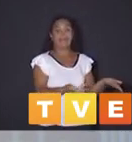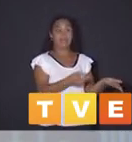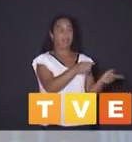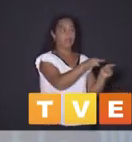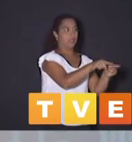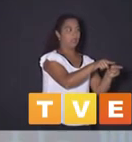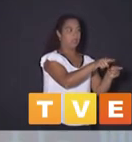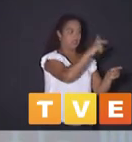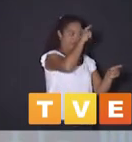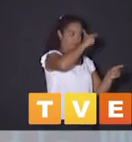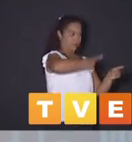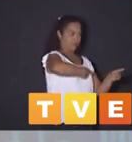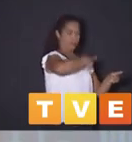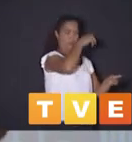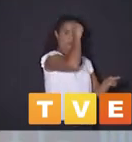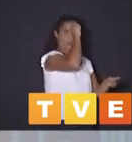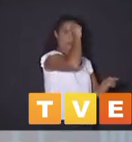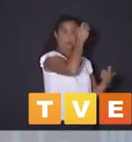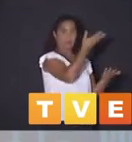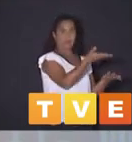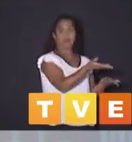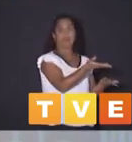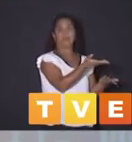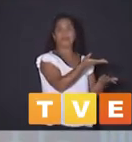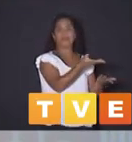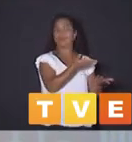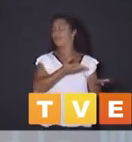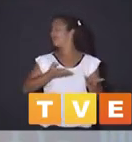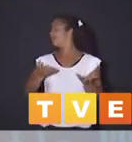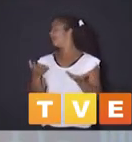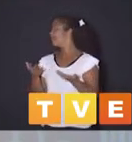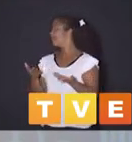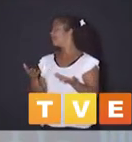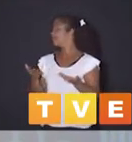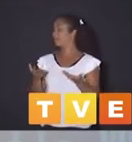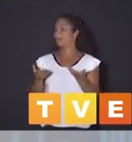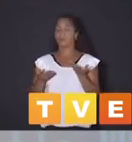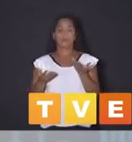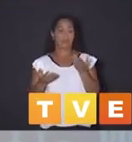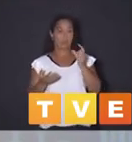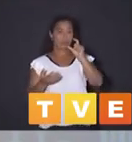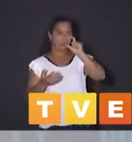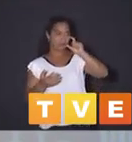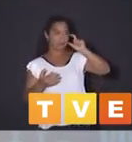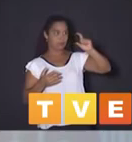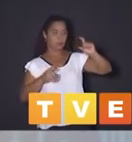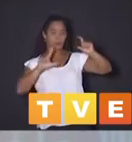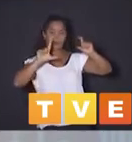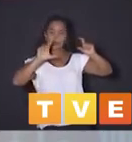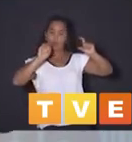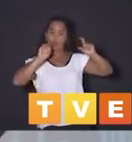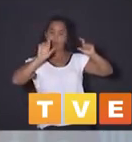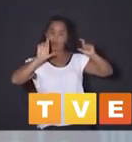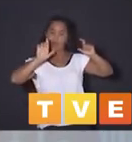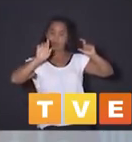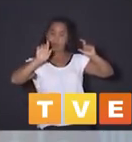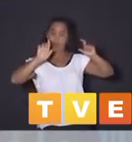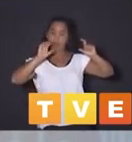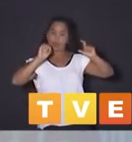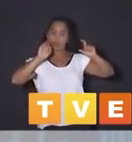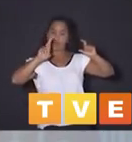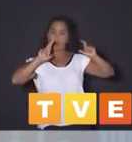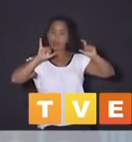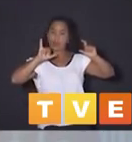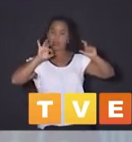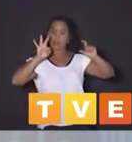mesmo sozinho lá dentro o guri é um negócio desse tamanho aqui pequeno entendeu é diferente um sistema você